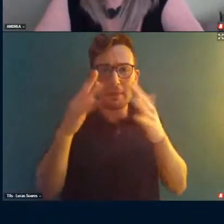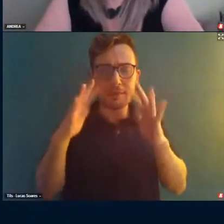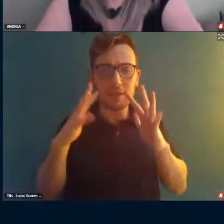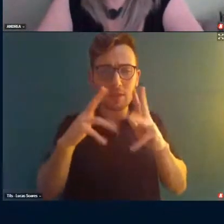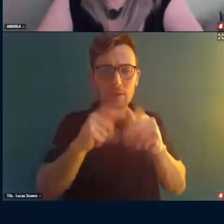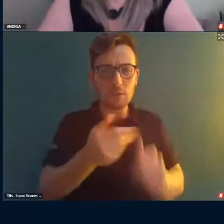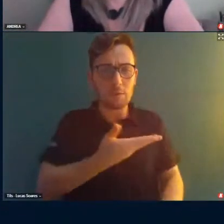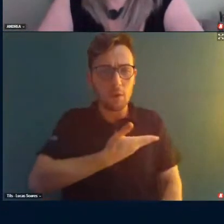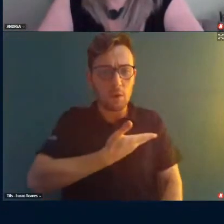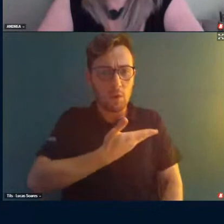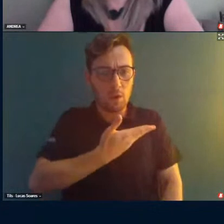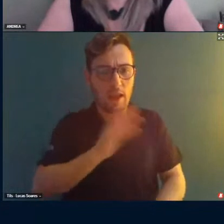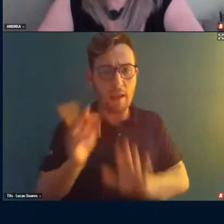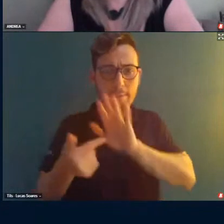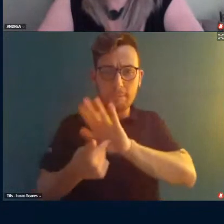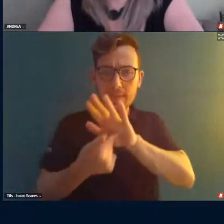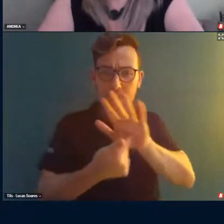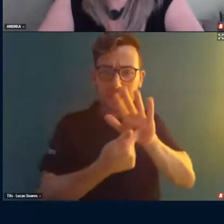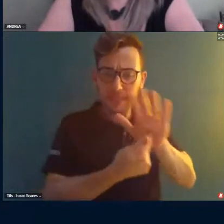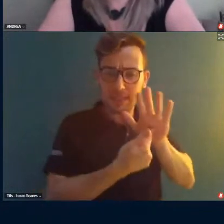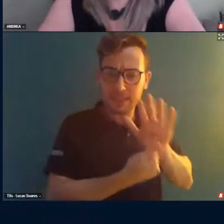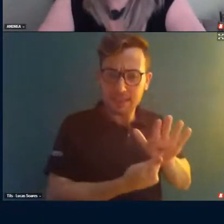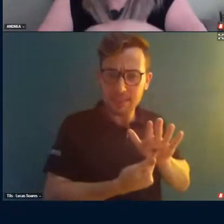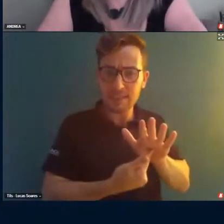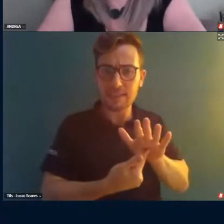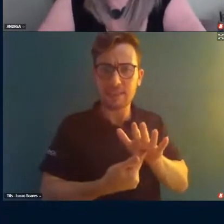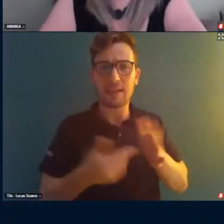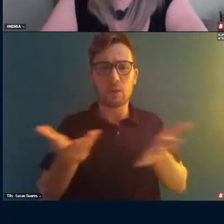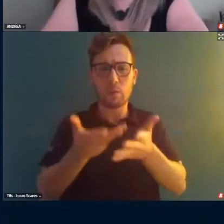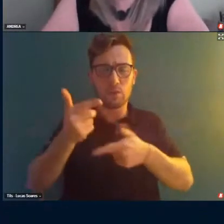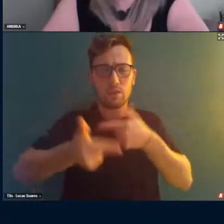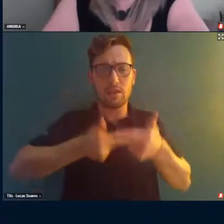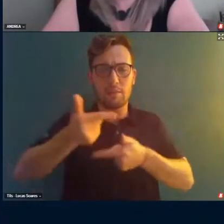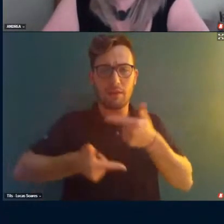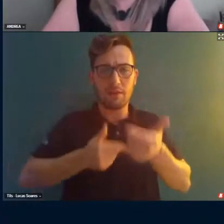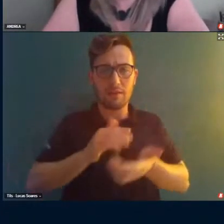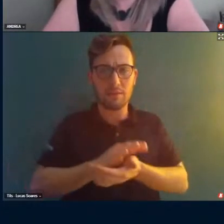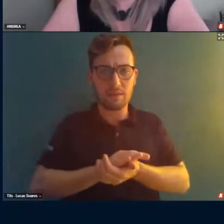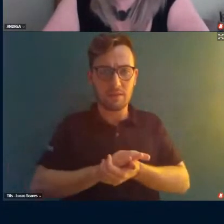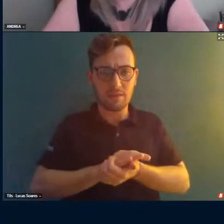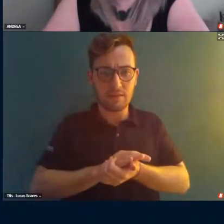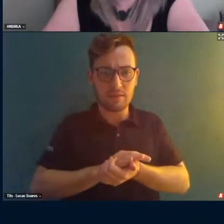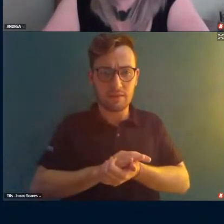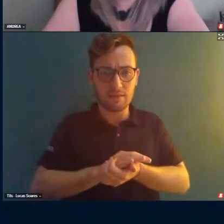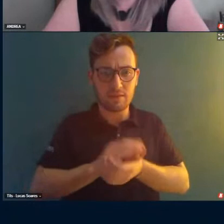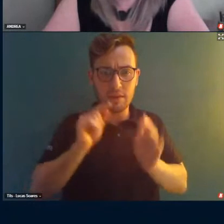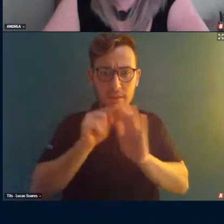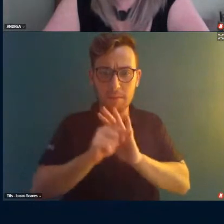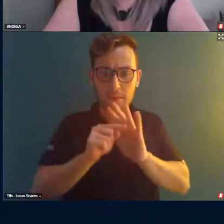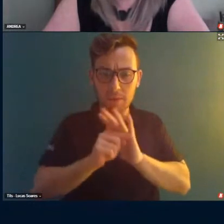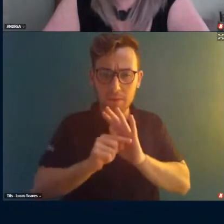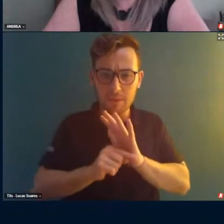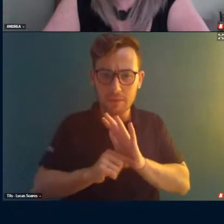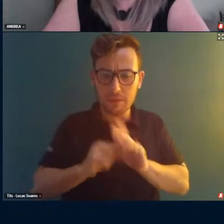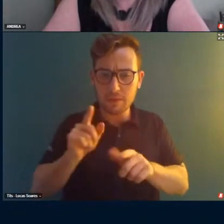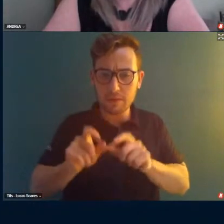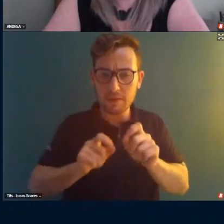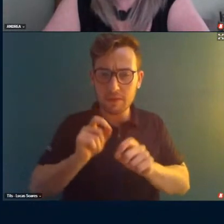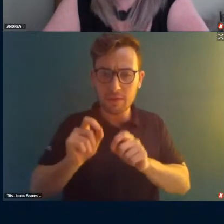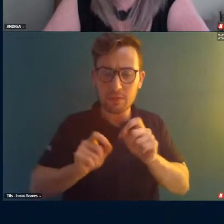meus colegas que apresentaram o vídeo de hoje comigo. Indo, então, para as perguntas, a primeira pergunta do